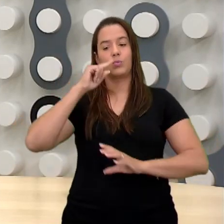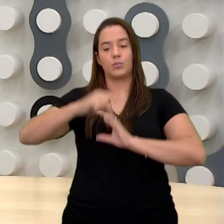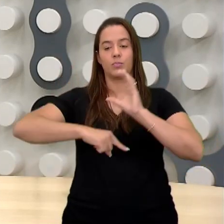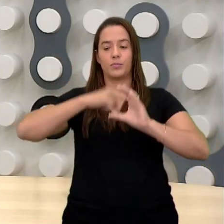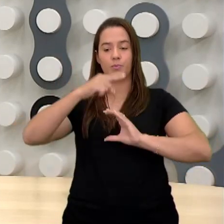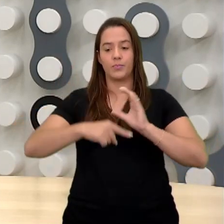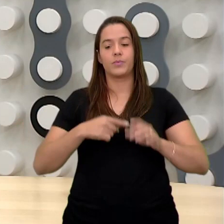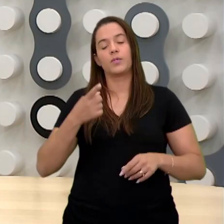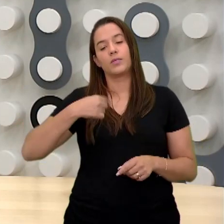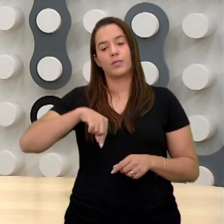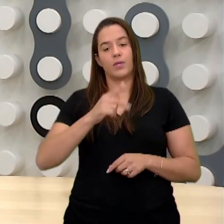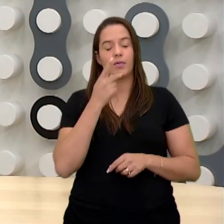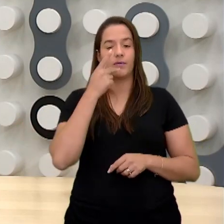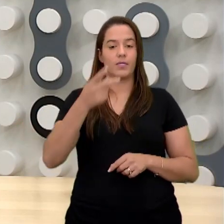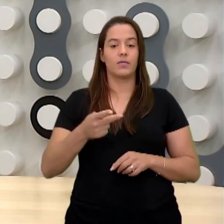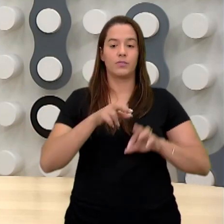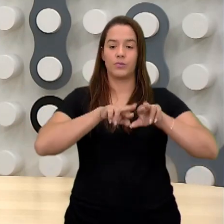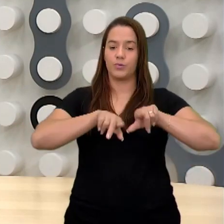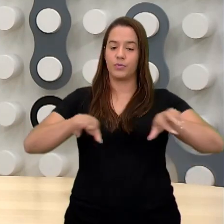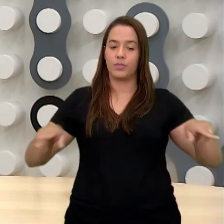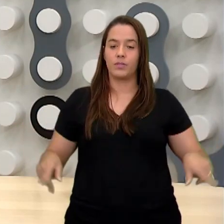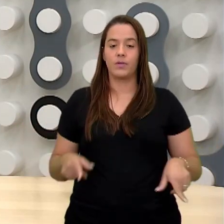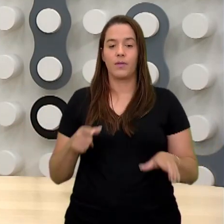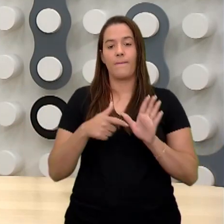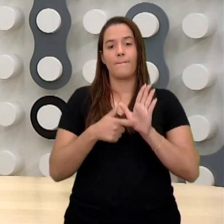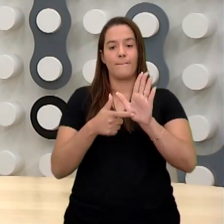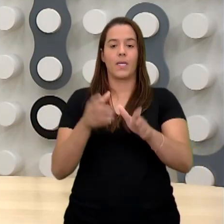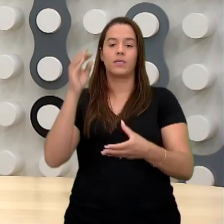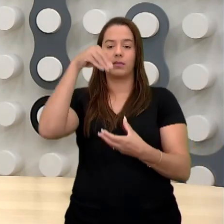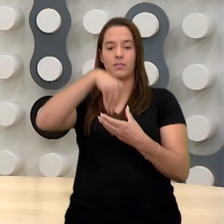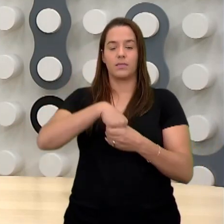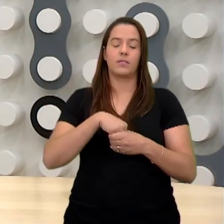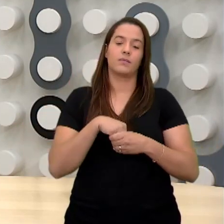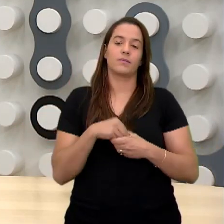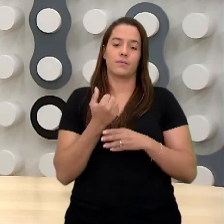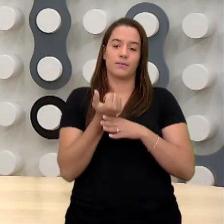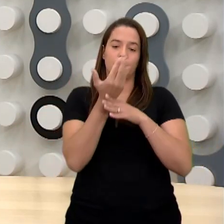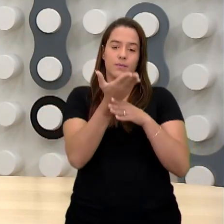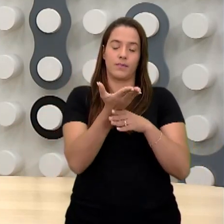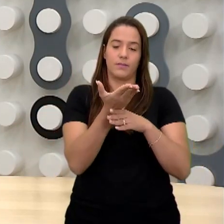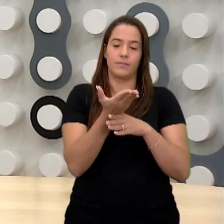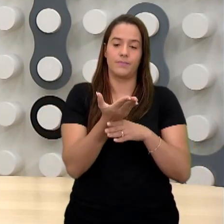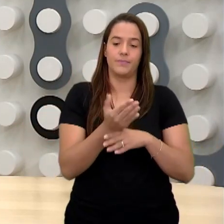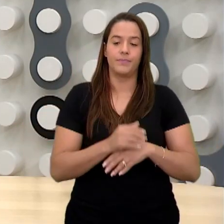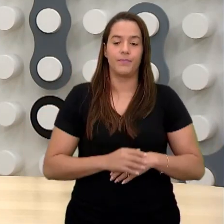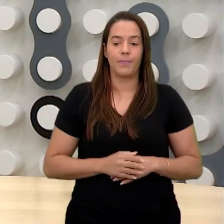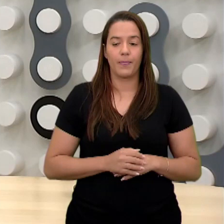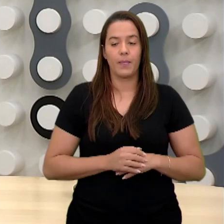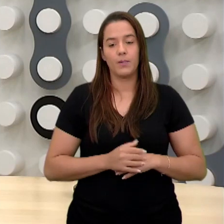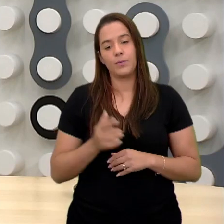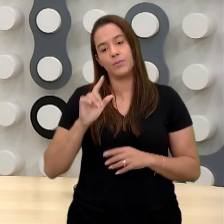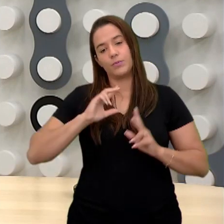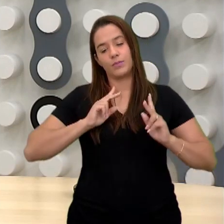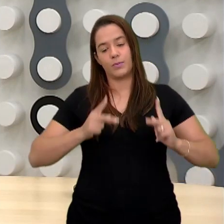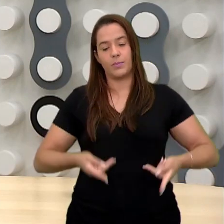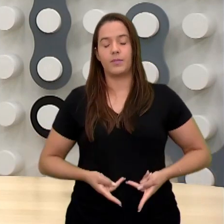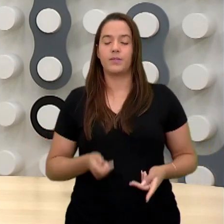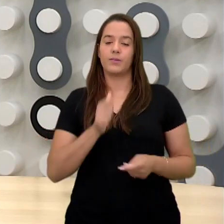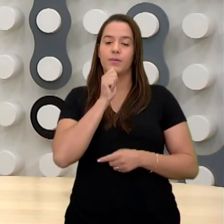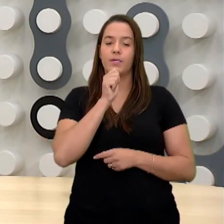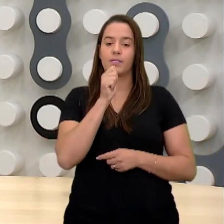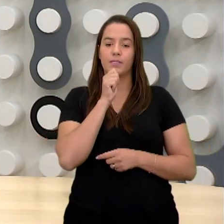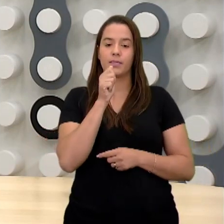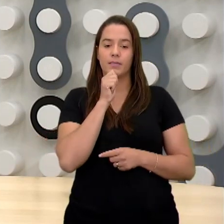aí falando aí de dinâmicas mais externas do que propriamente internas, porque o o ser humano ainda não interfere